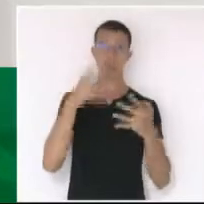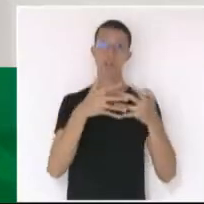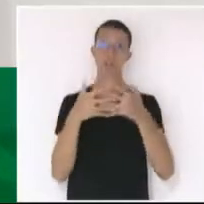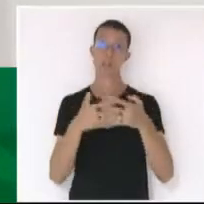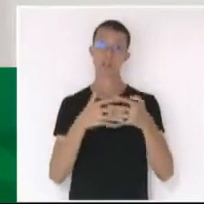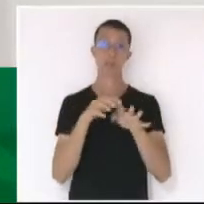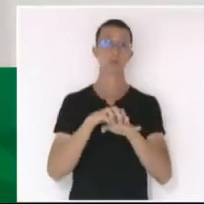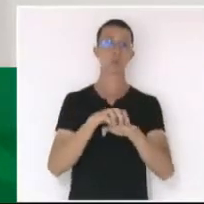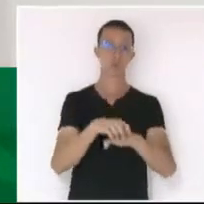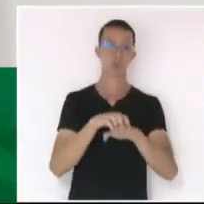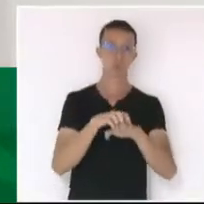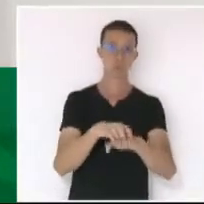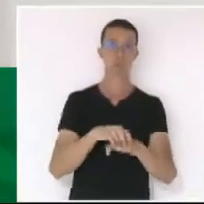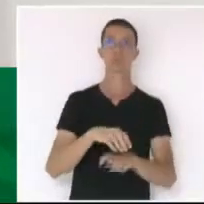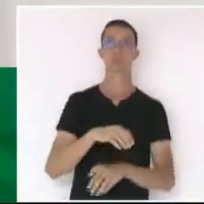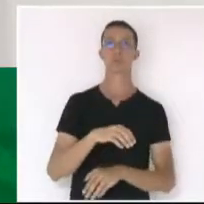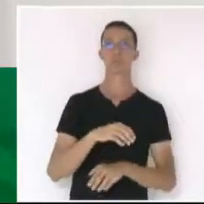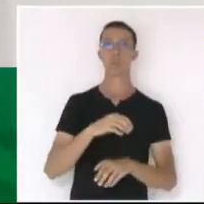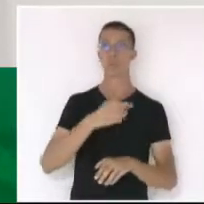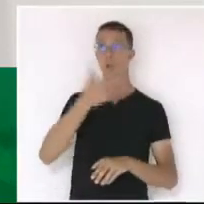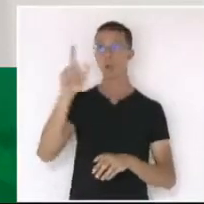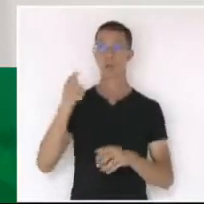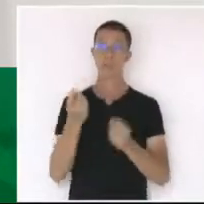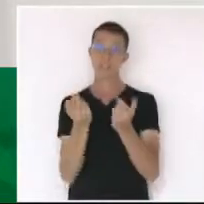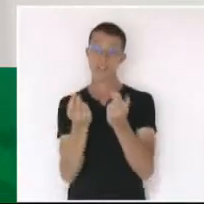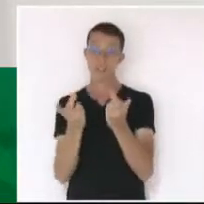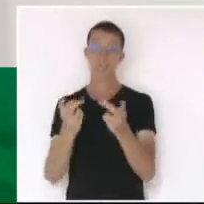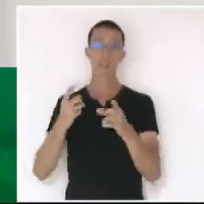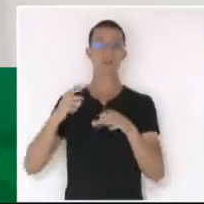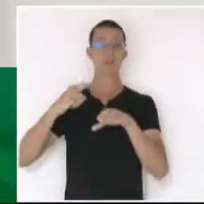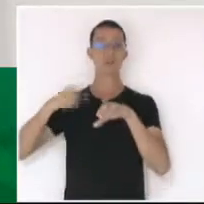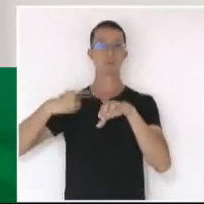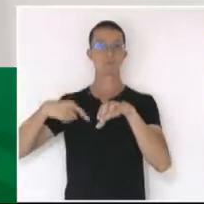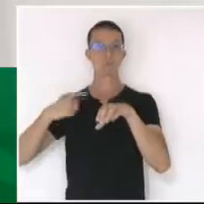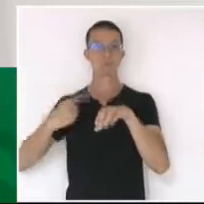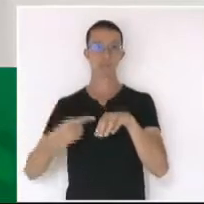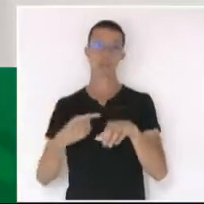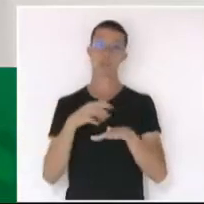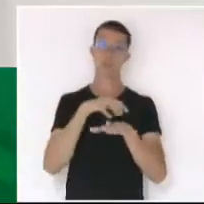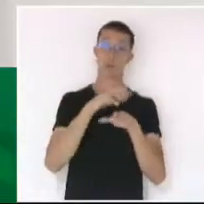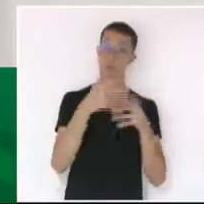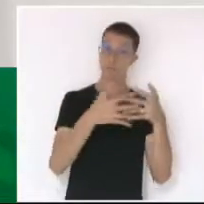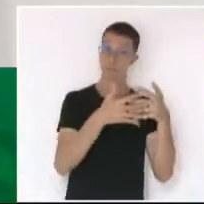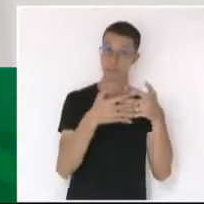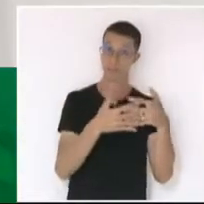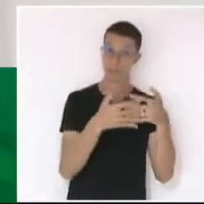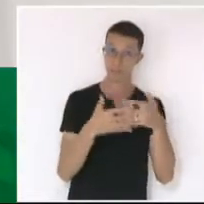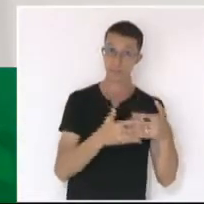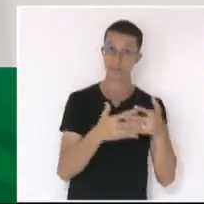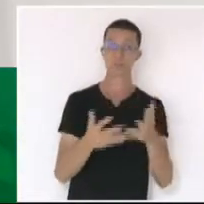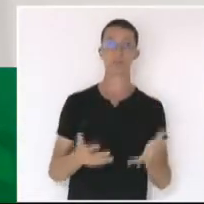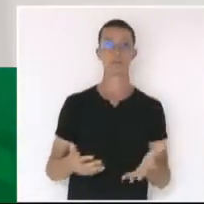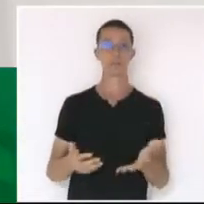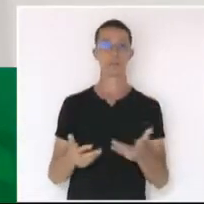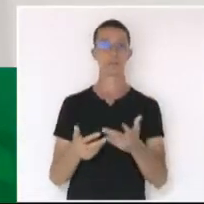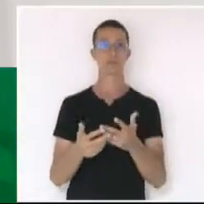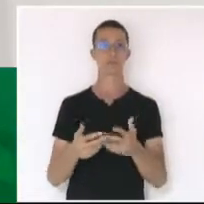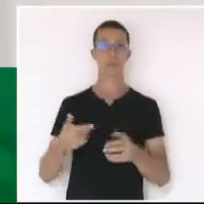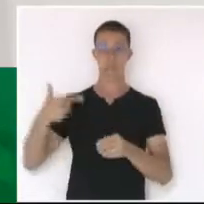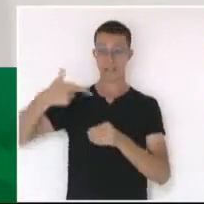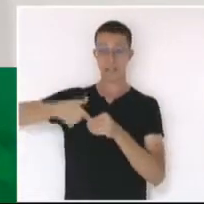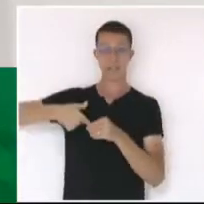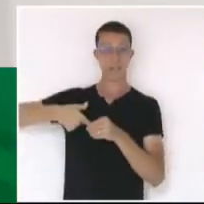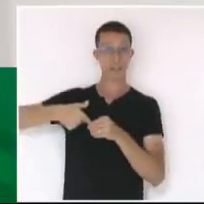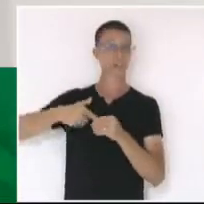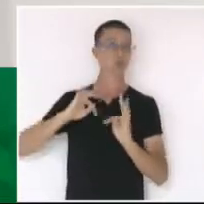pneus é o vendedor de combustíveis é o borracheiro enfim é uma cadeia produtiva enorme e que nós precisamos